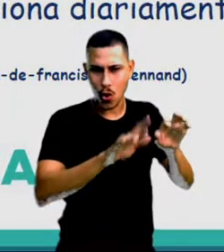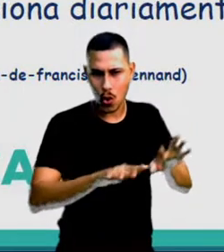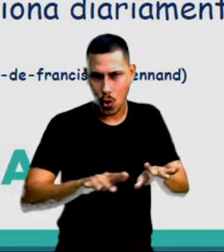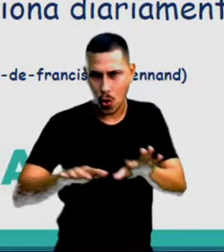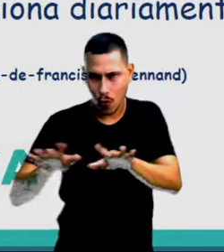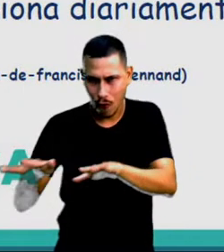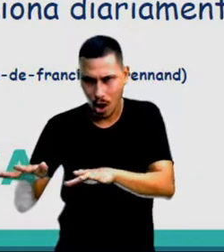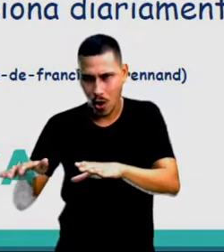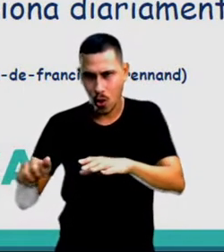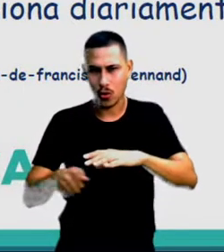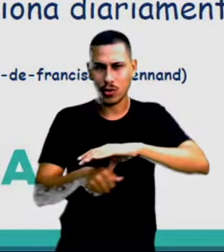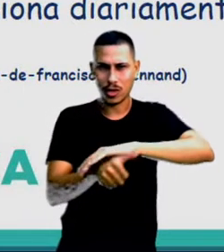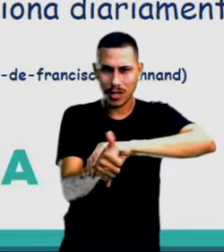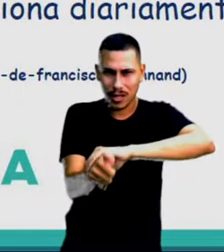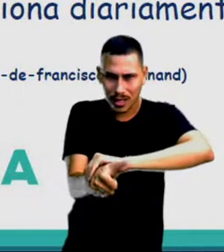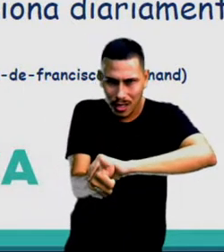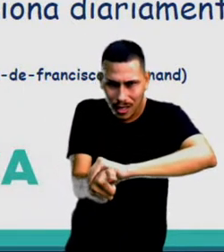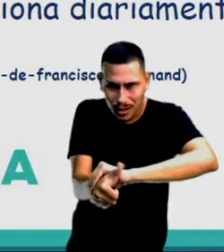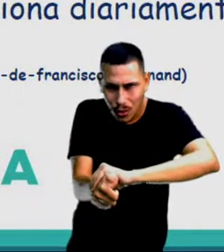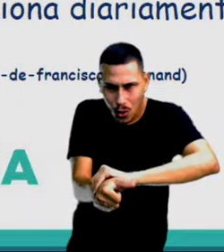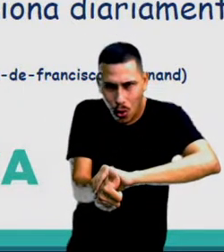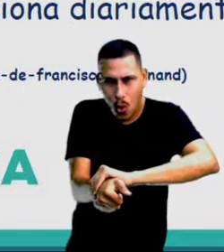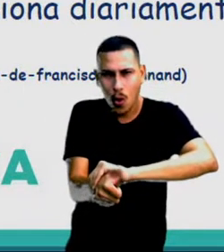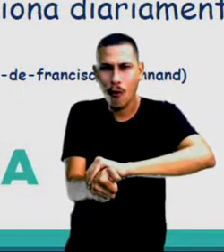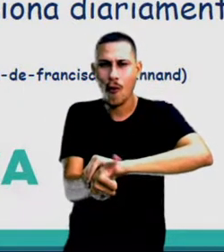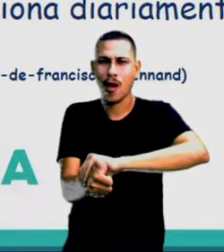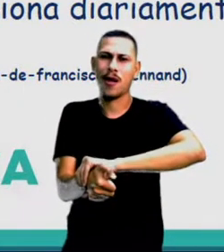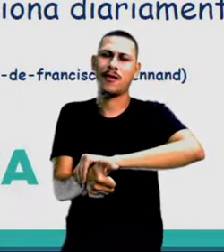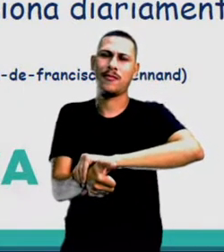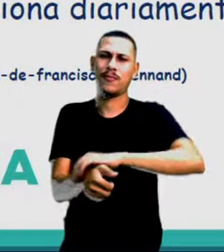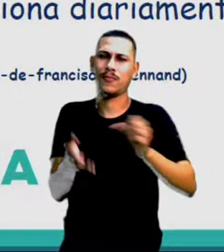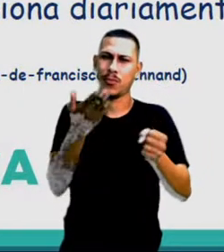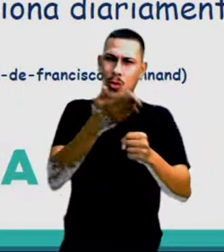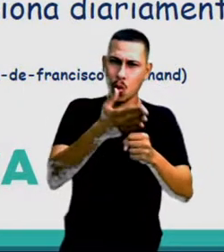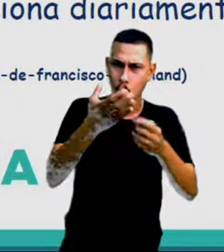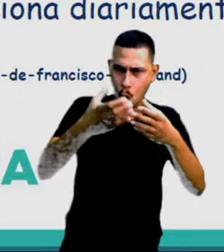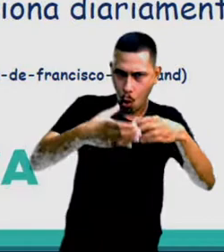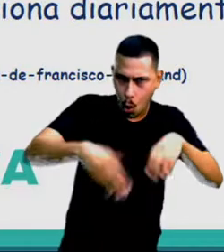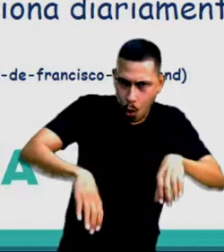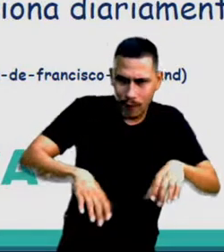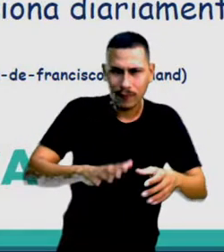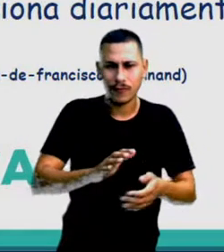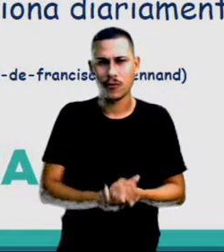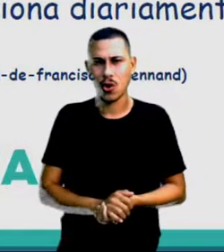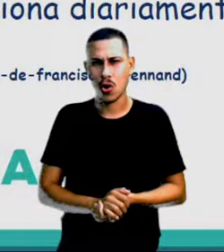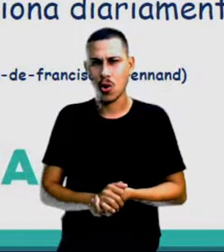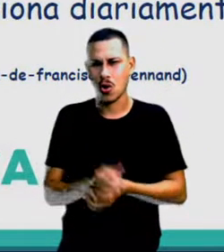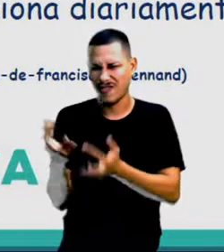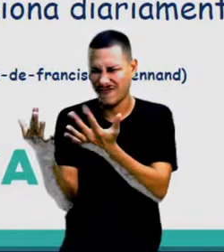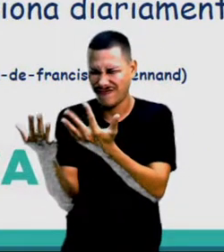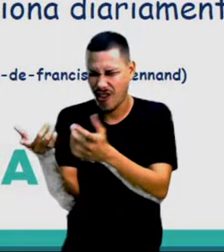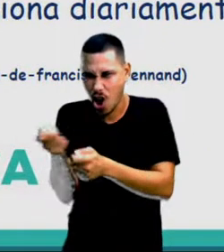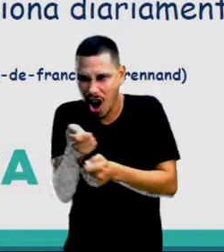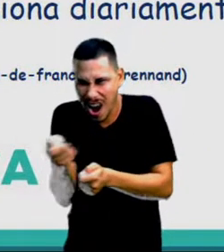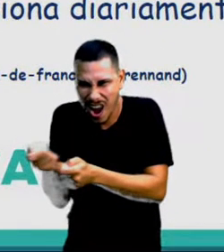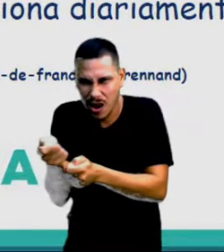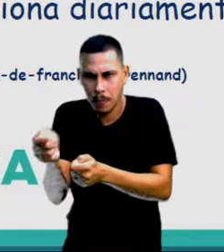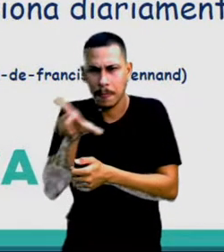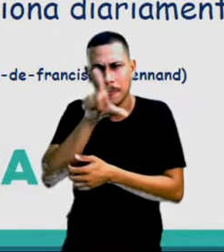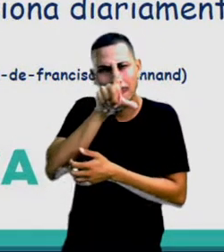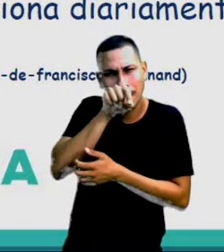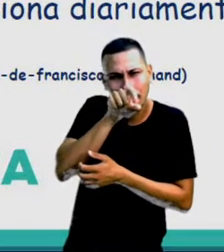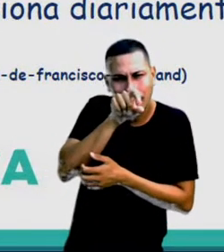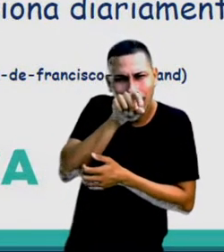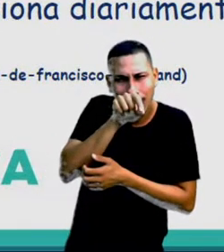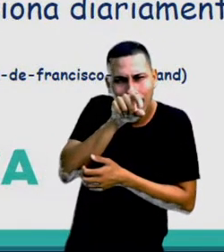Tartarugas, pelicanos, ovos, maçarico, pássaros, rouca